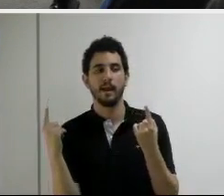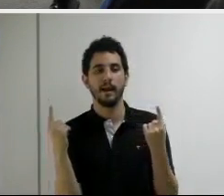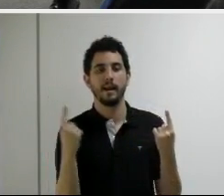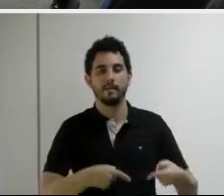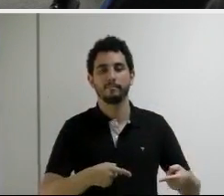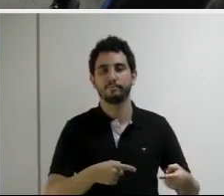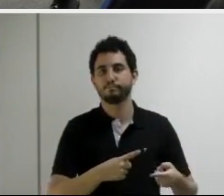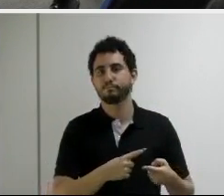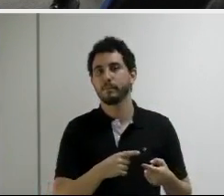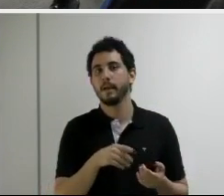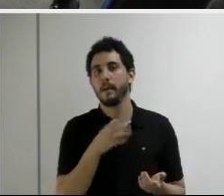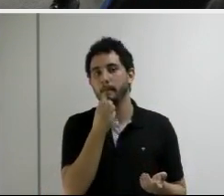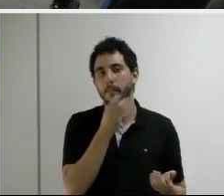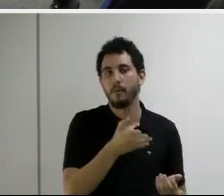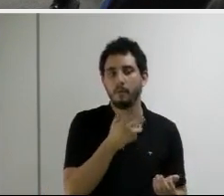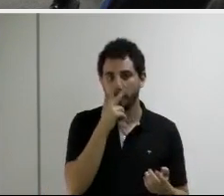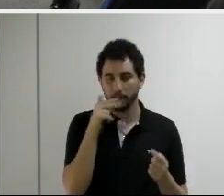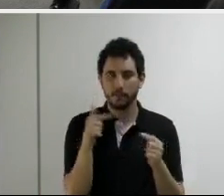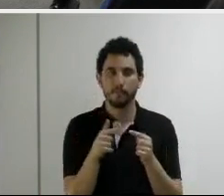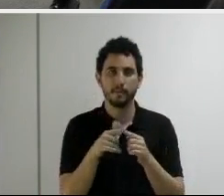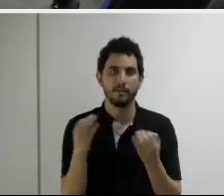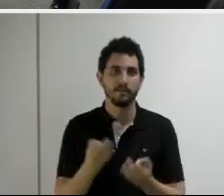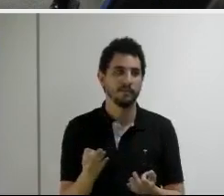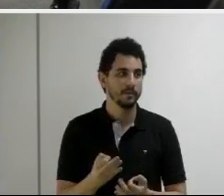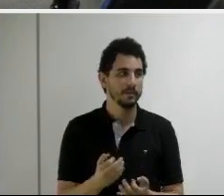casa perfeitamente.